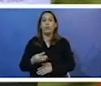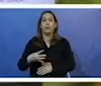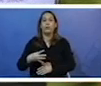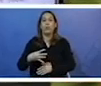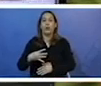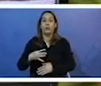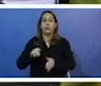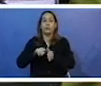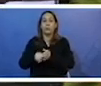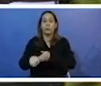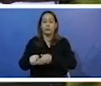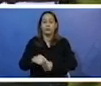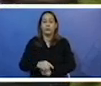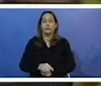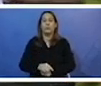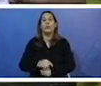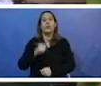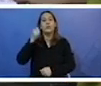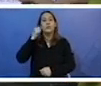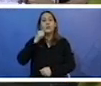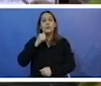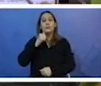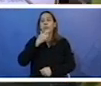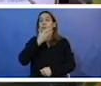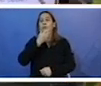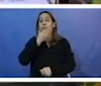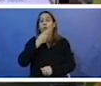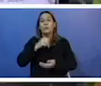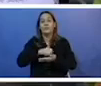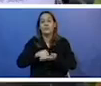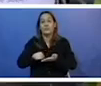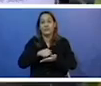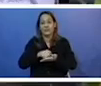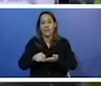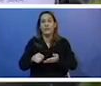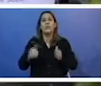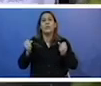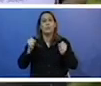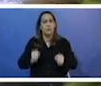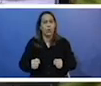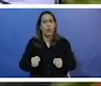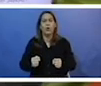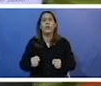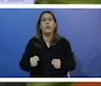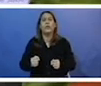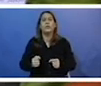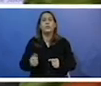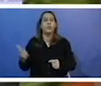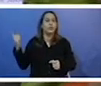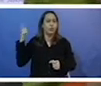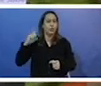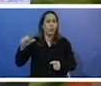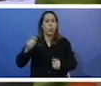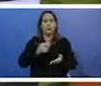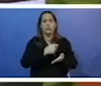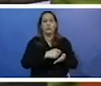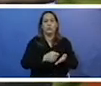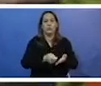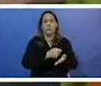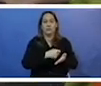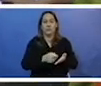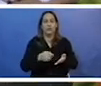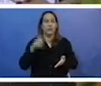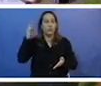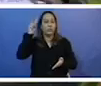4. Os cordelistas podem fazer a recontagem de histórias conhecidas. A. Qual